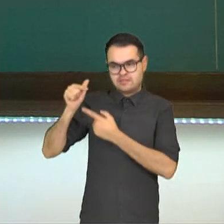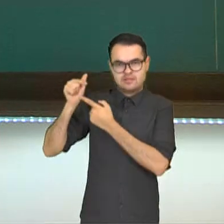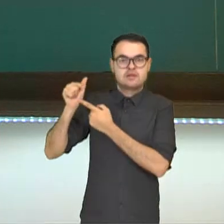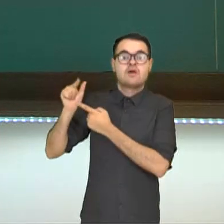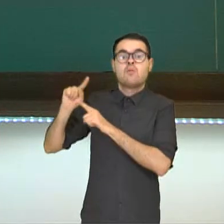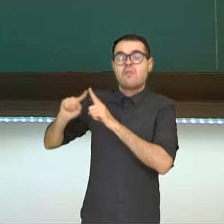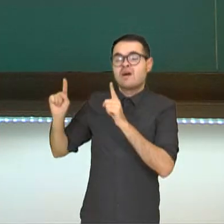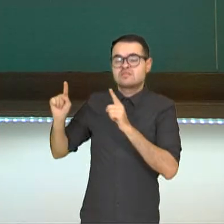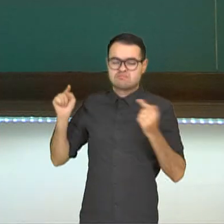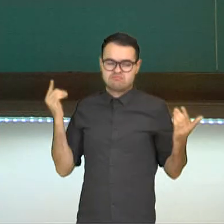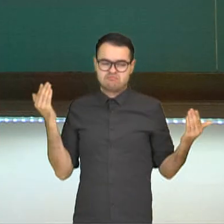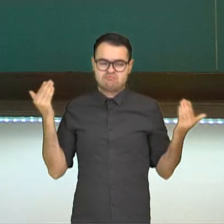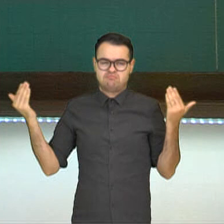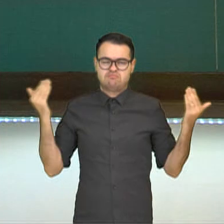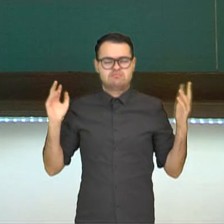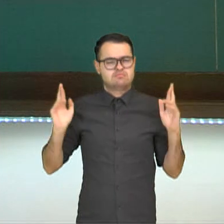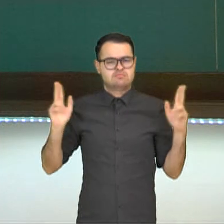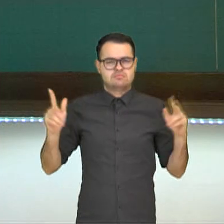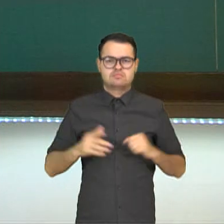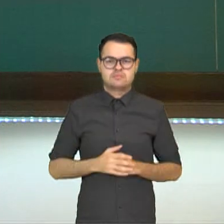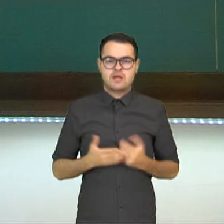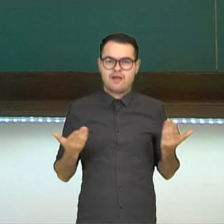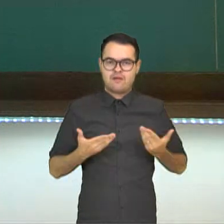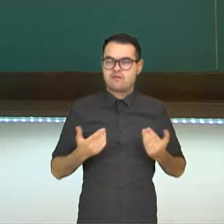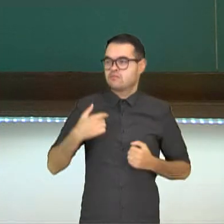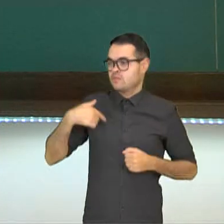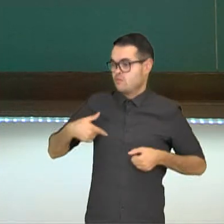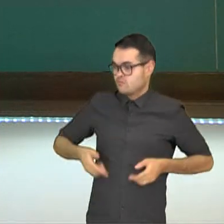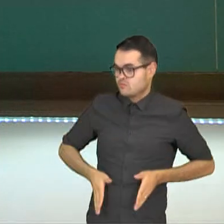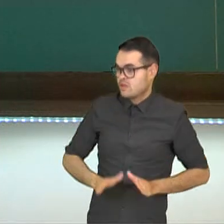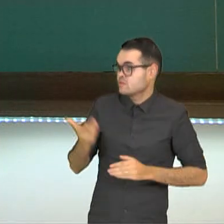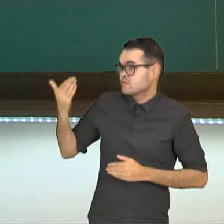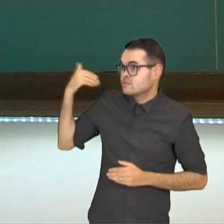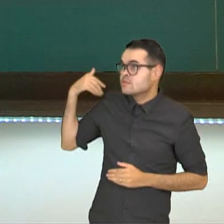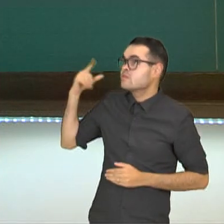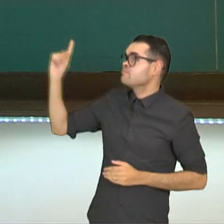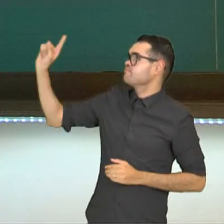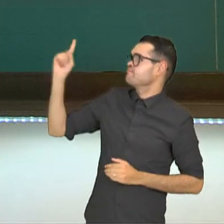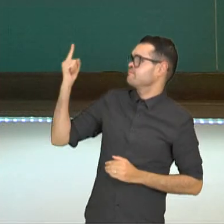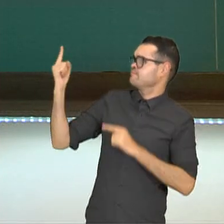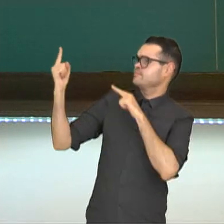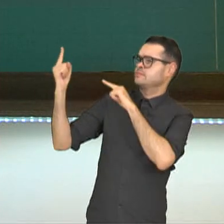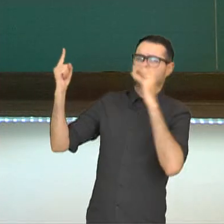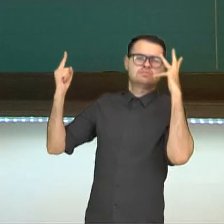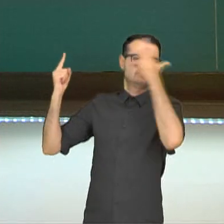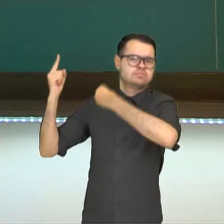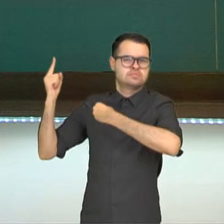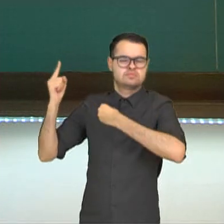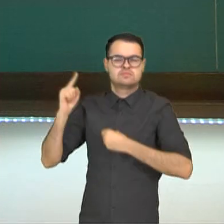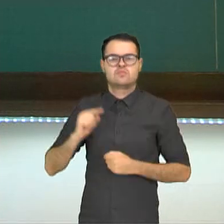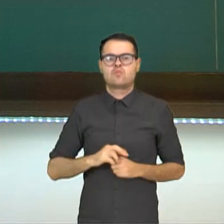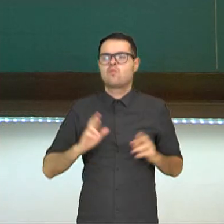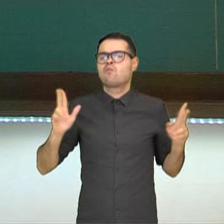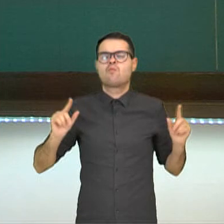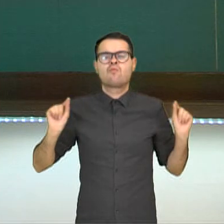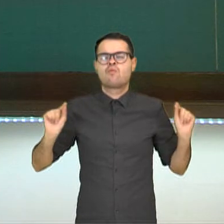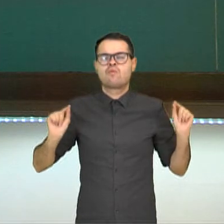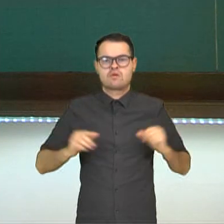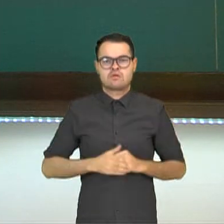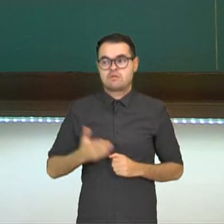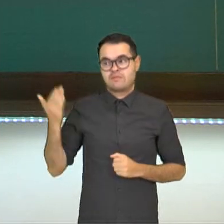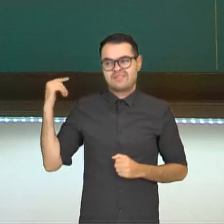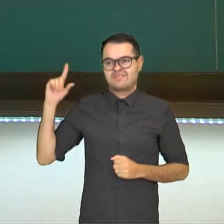reparem na diferença. Dessa vez ela diz: quando nasci, um anjo esbelto. Qual é a diferença do outro poema? No outro era um